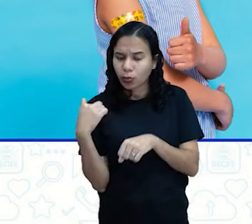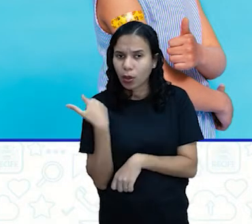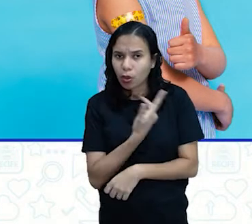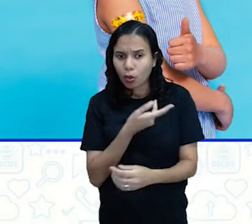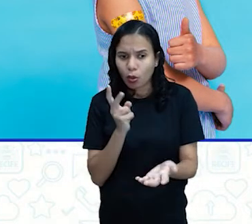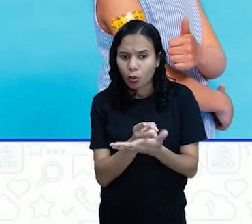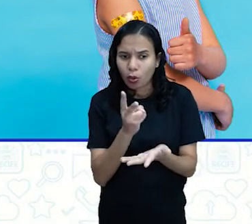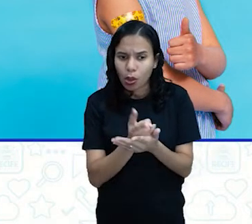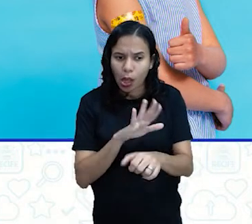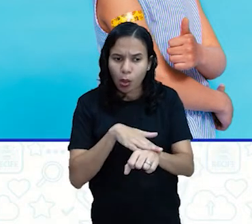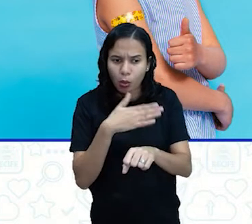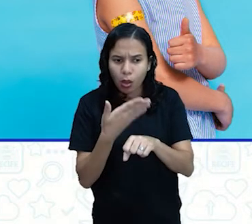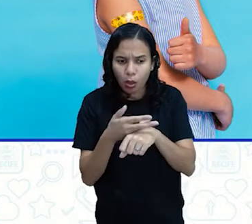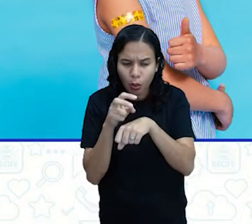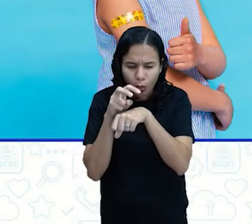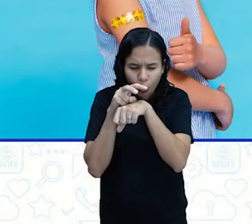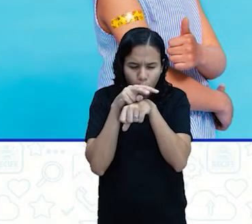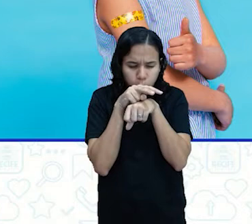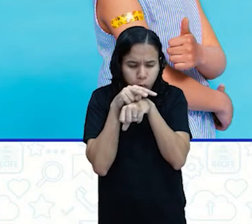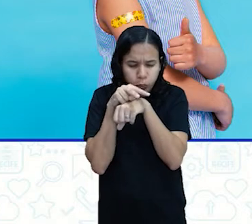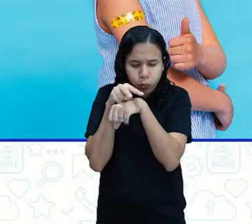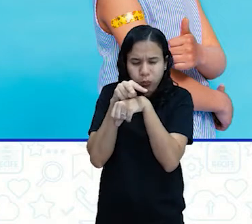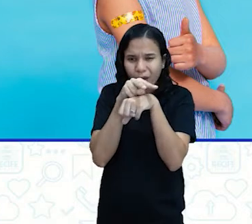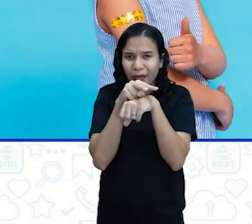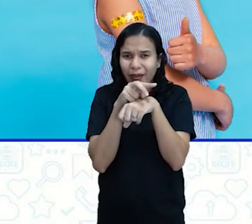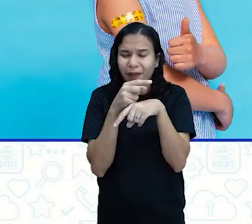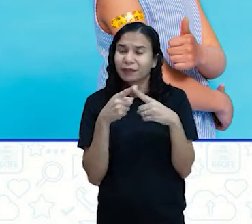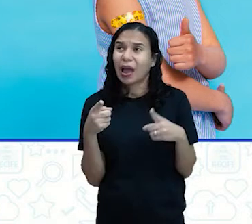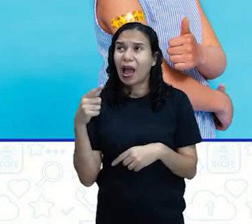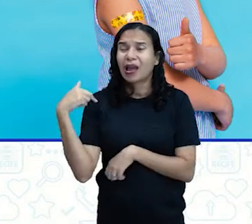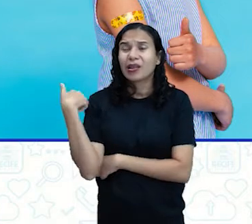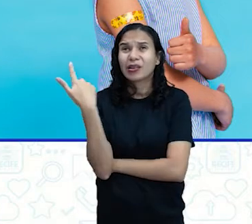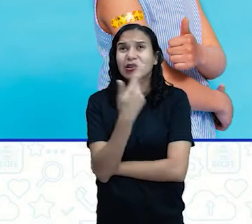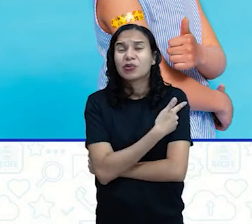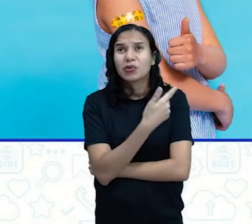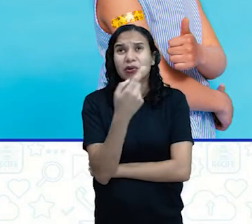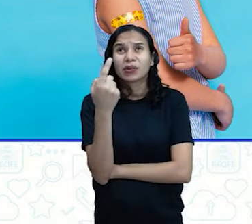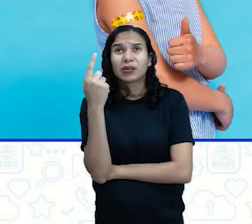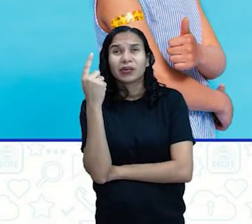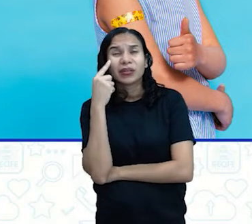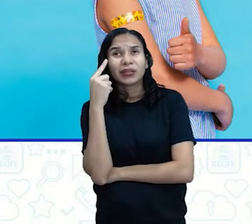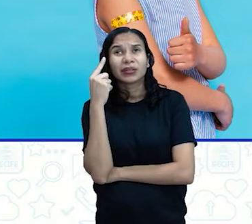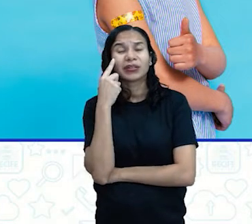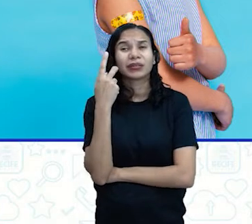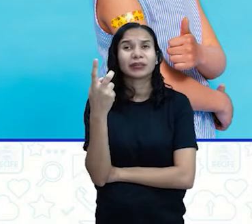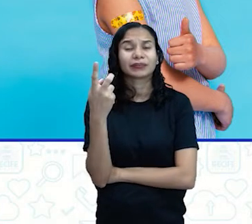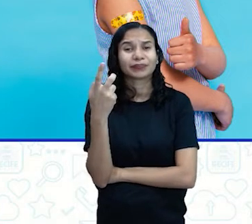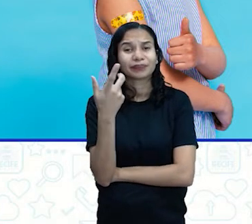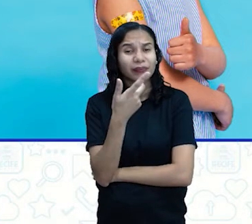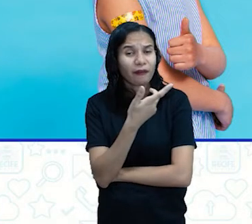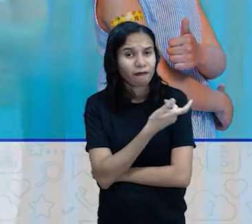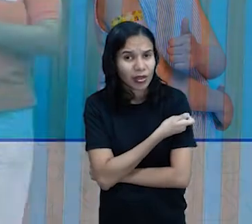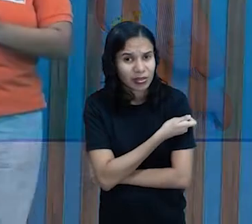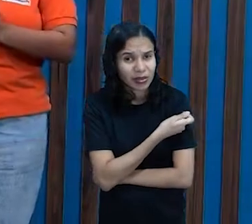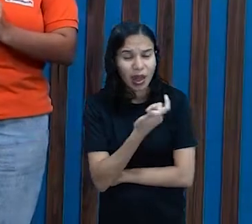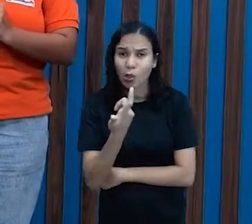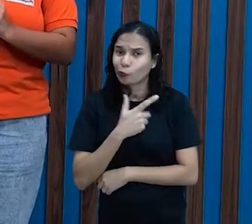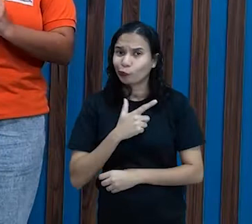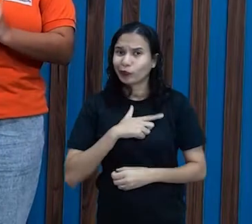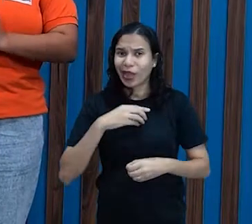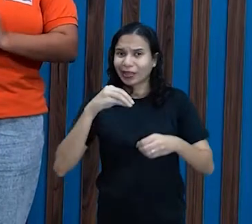constantemente vigiado. Só que assim, vamos usar o bom senso, né, pessoal? A vacina, ela não tem